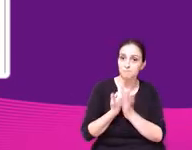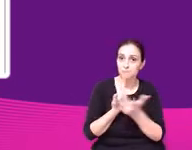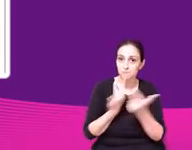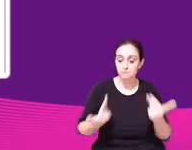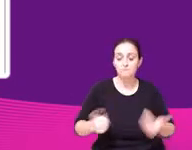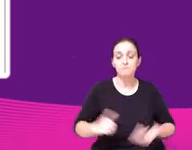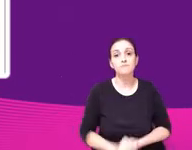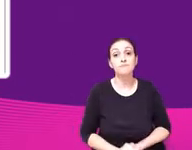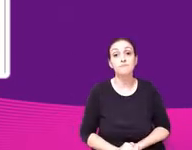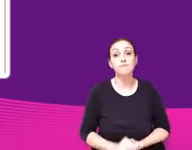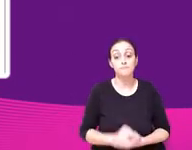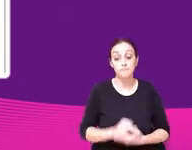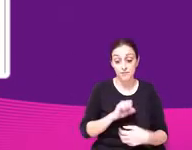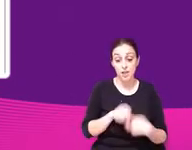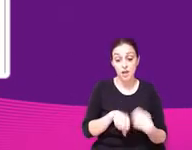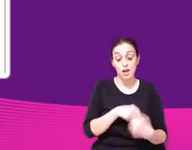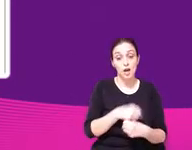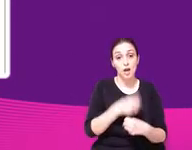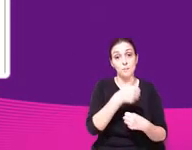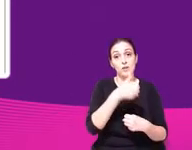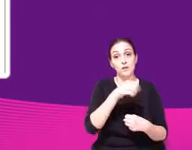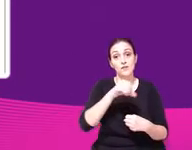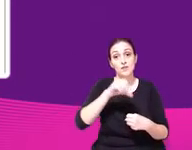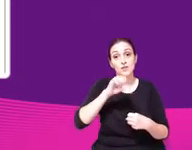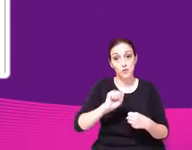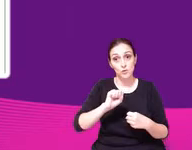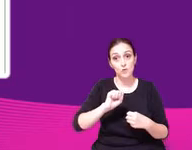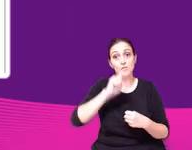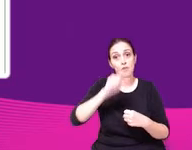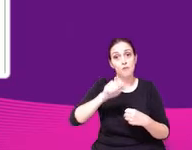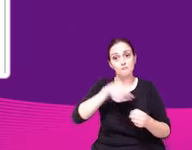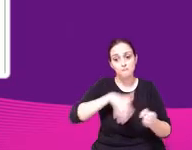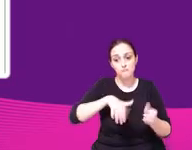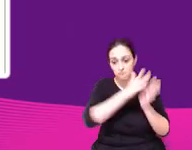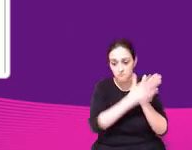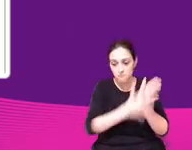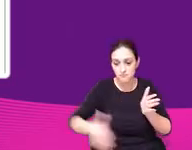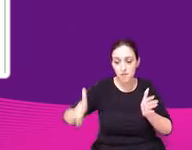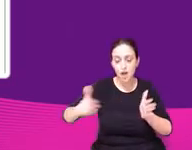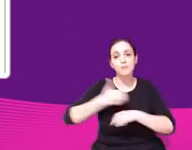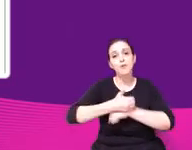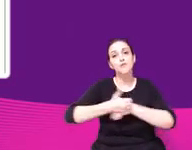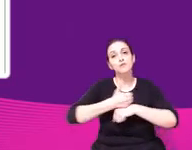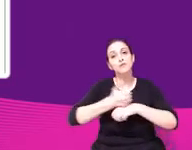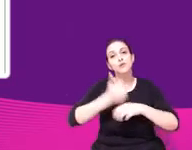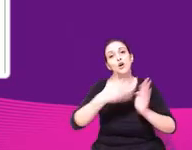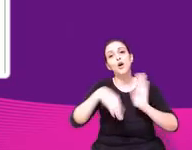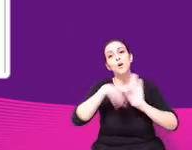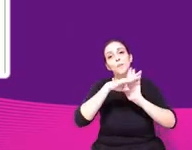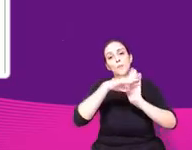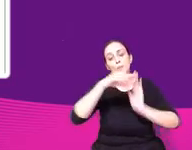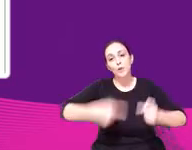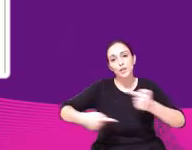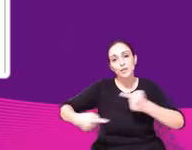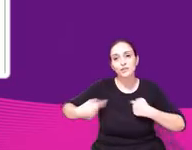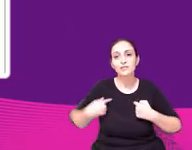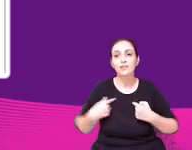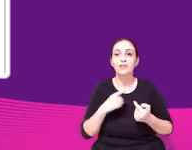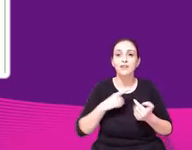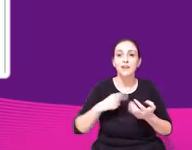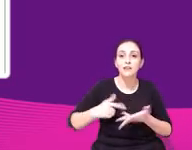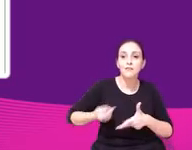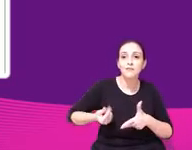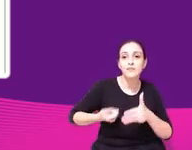Em 1998 é iniciada a fase profissional com uma política de transplantes através de medidas organizacionais, financiamento